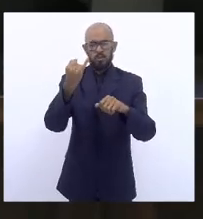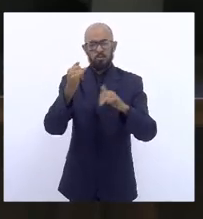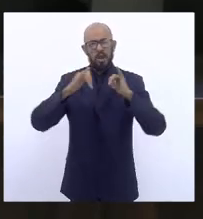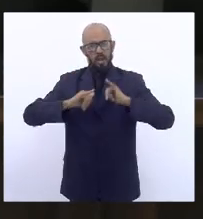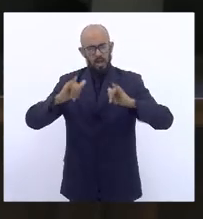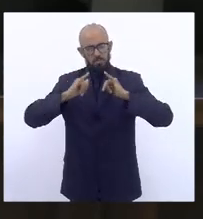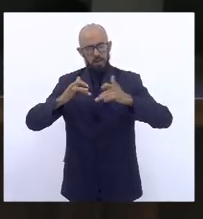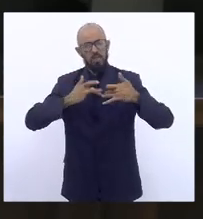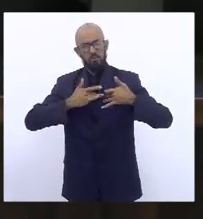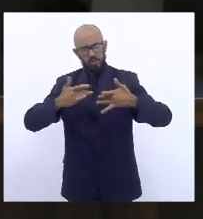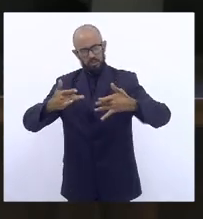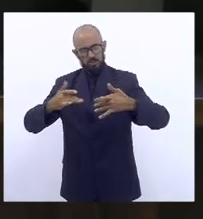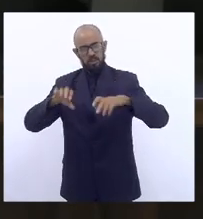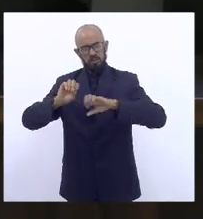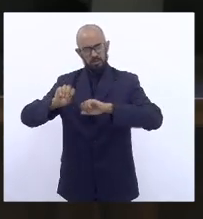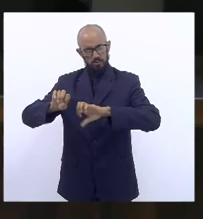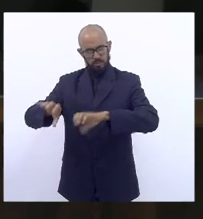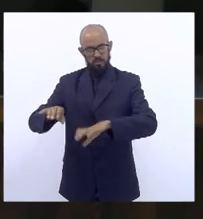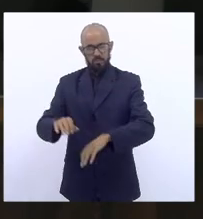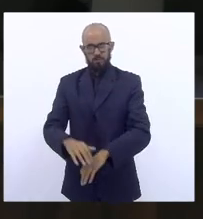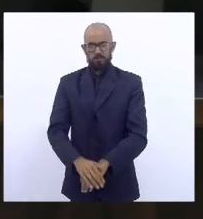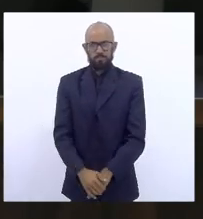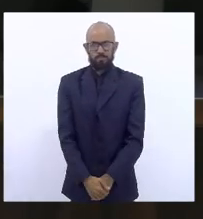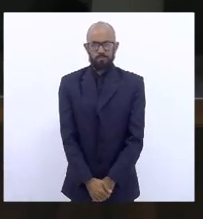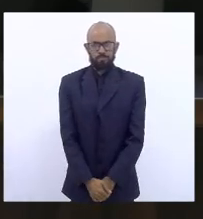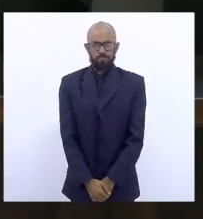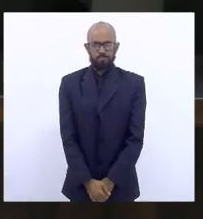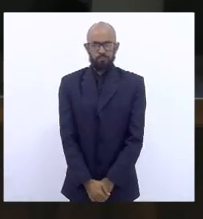fraternidade do que o tema da educação.